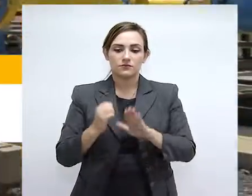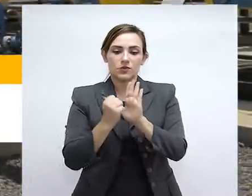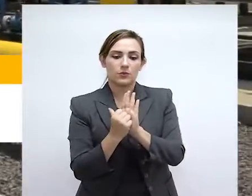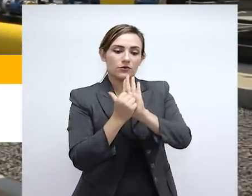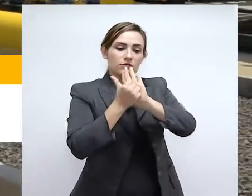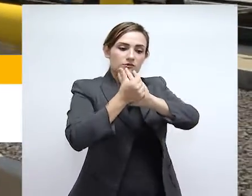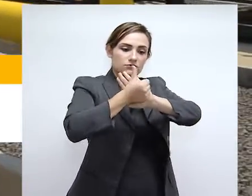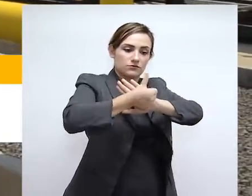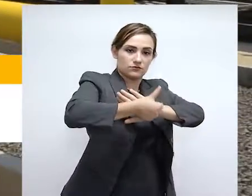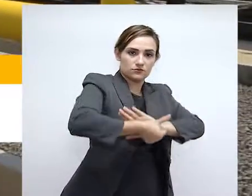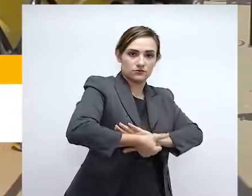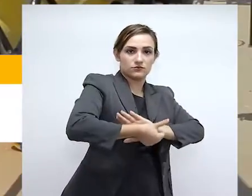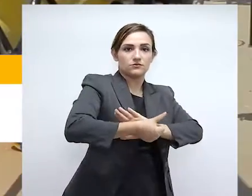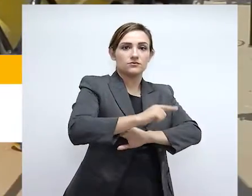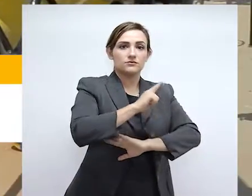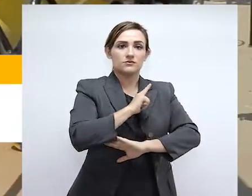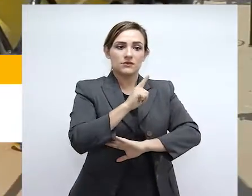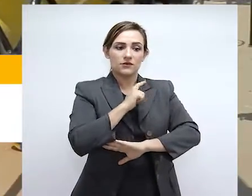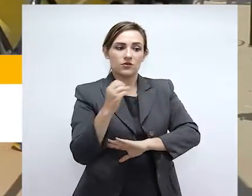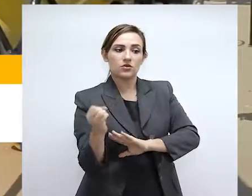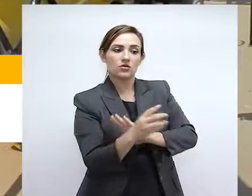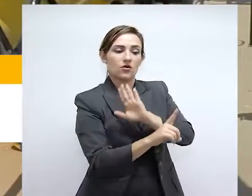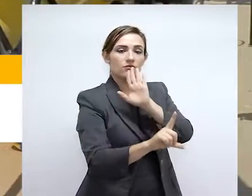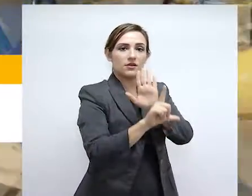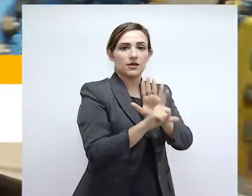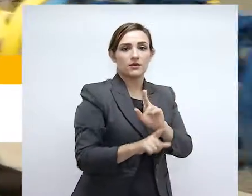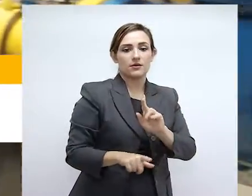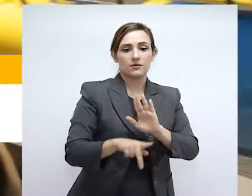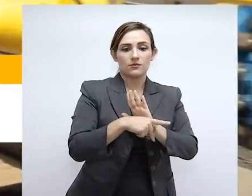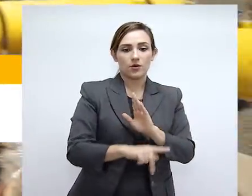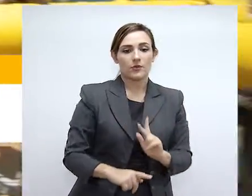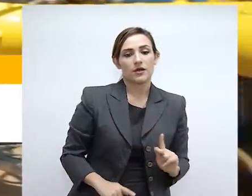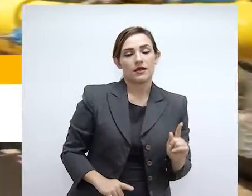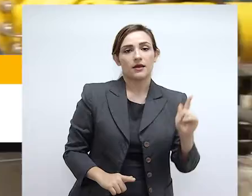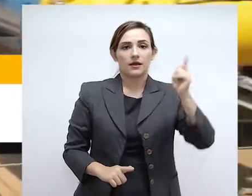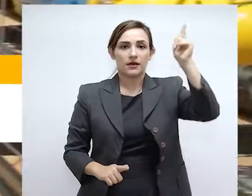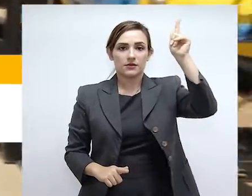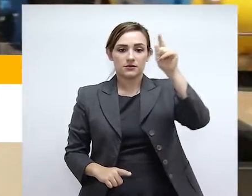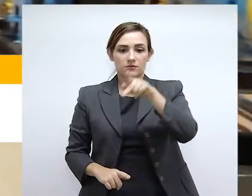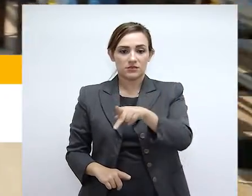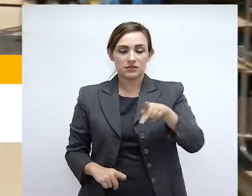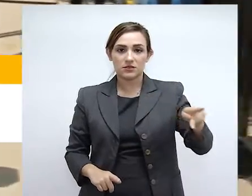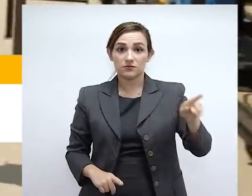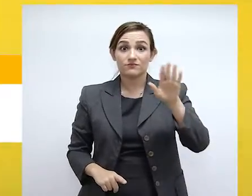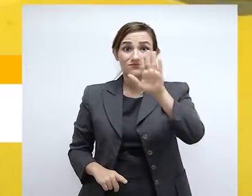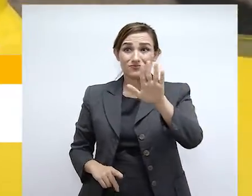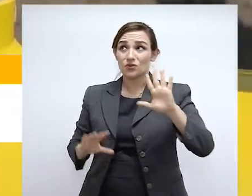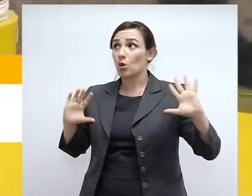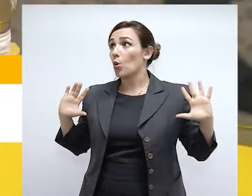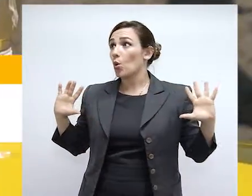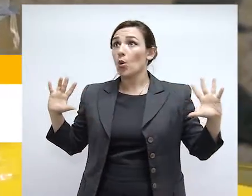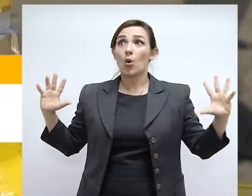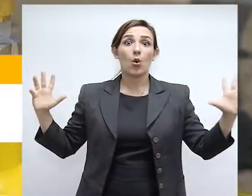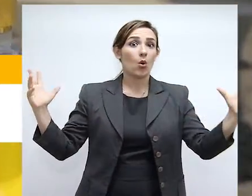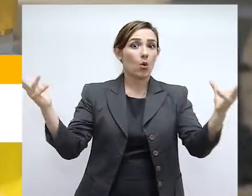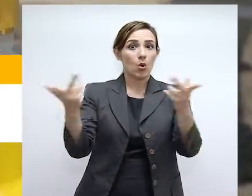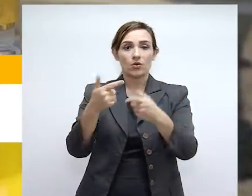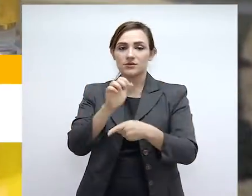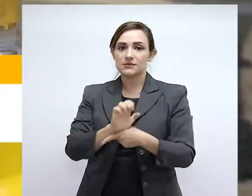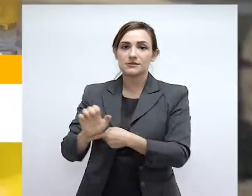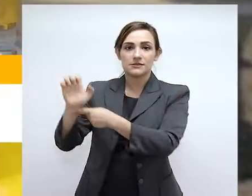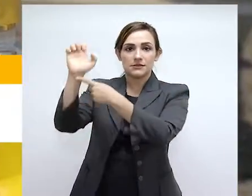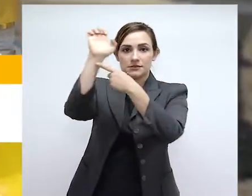Desde o primeiro semestre, com a aprovação da nova lei do gás pelo Congresso e sanção pelo presidente da República, todos os estados do